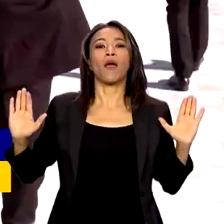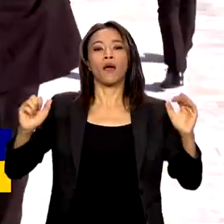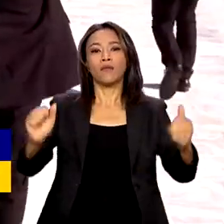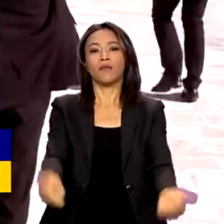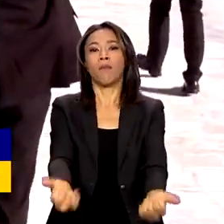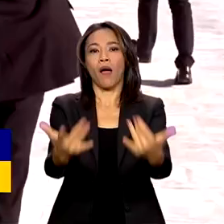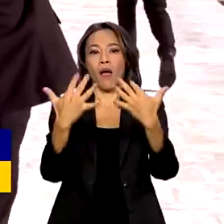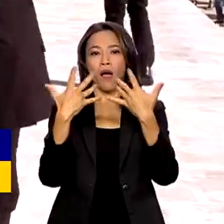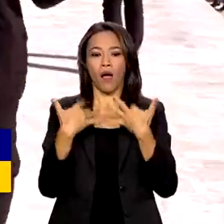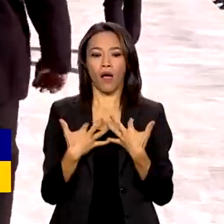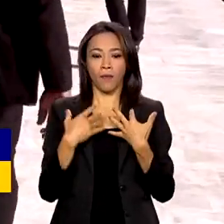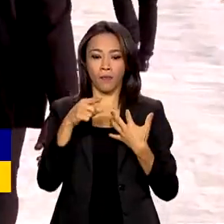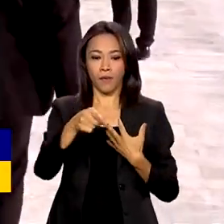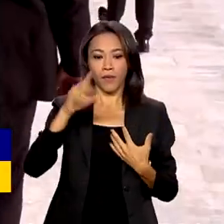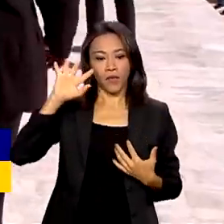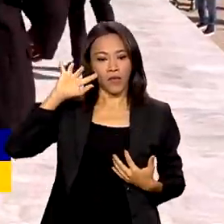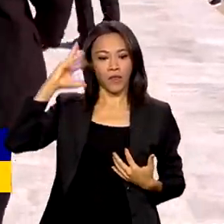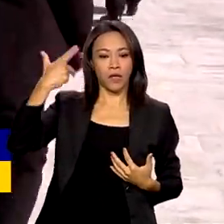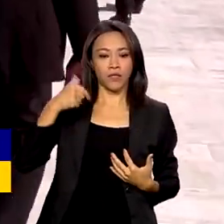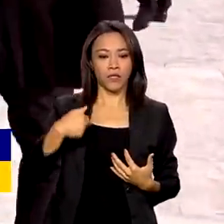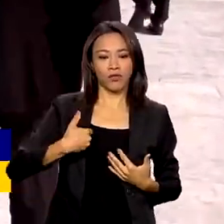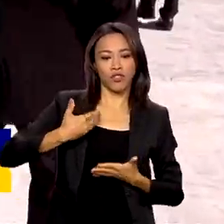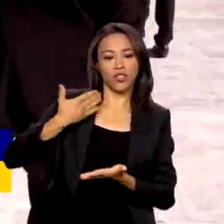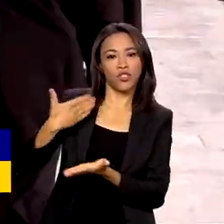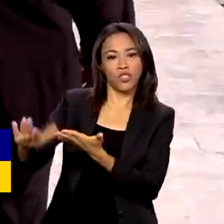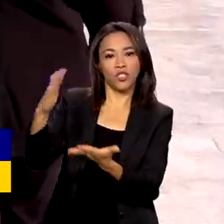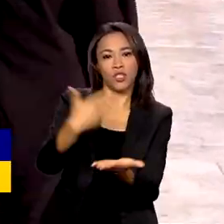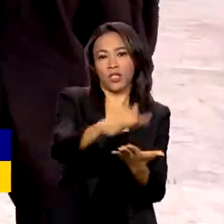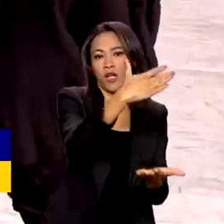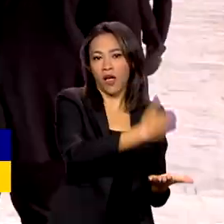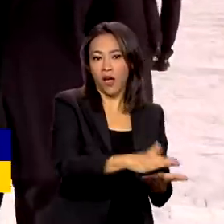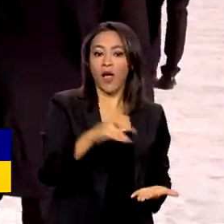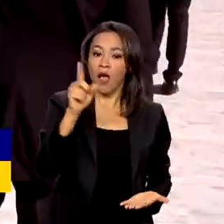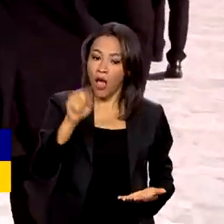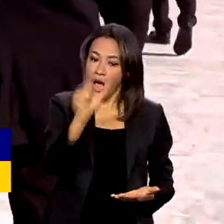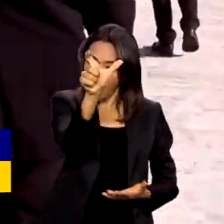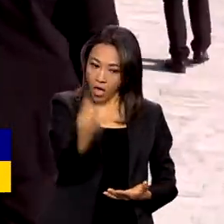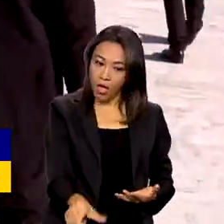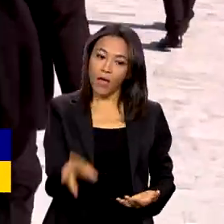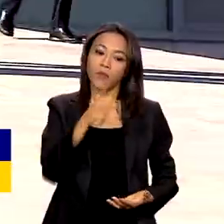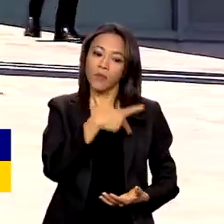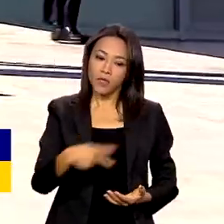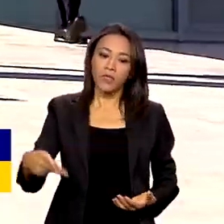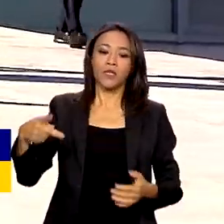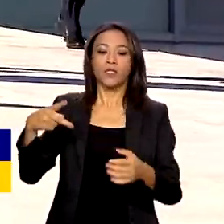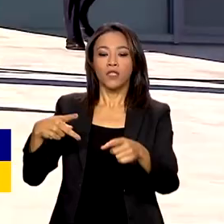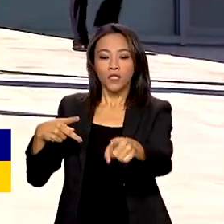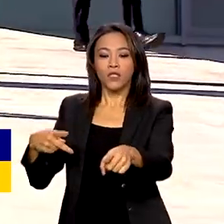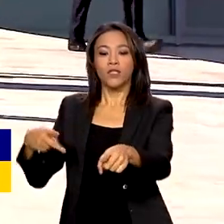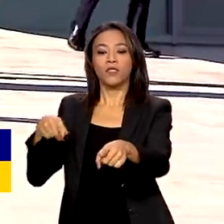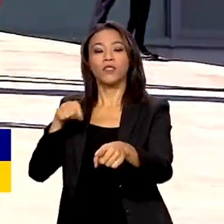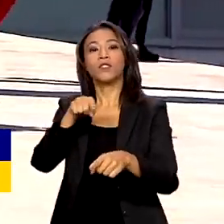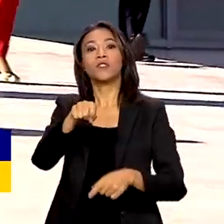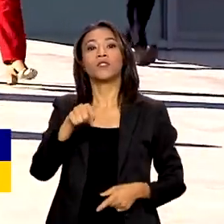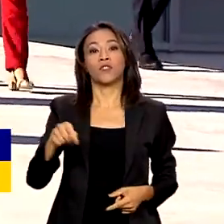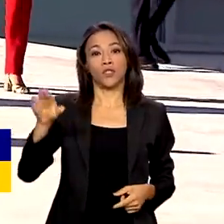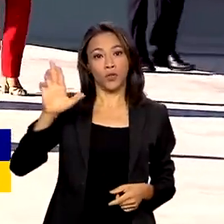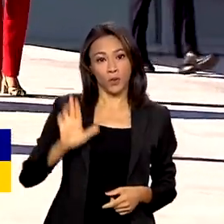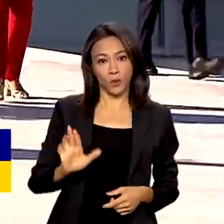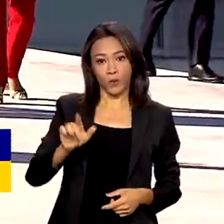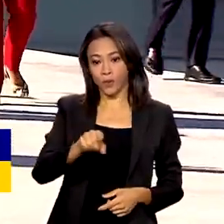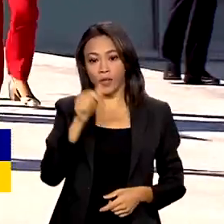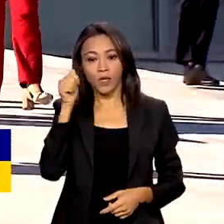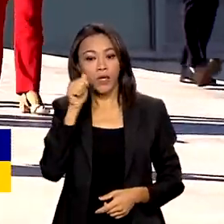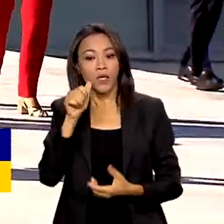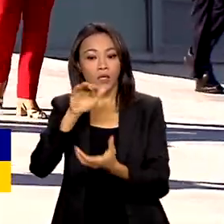povo. A decisão de retirar as barreiras foi do presidente Lula. Ele, a primeira-dama Janja da Silva e o ministro da Secretaria